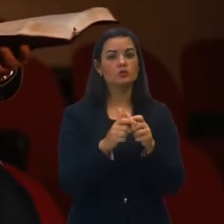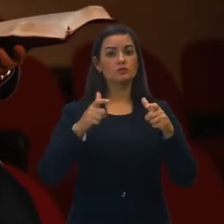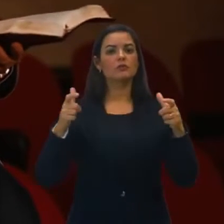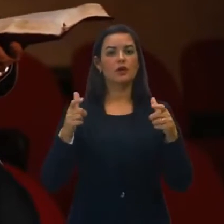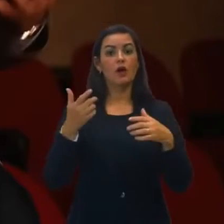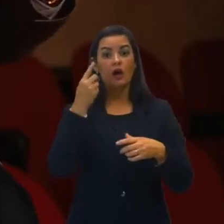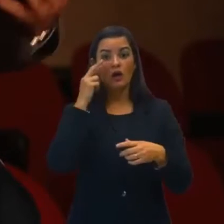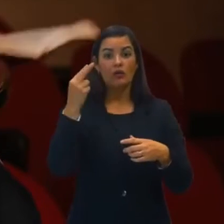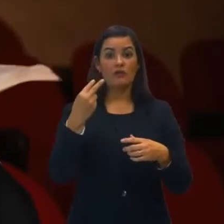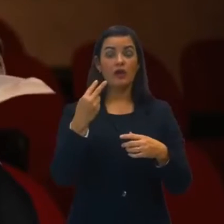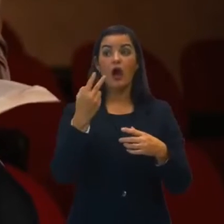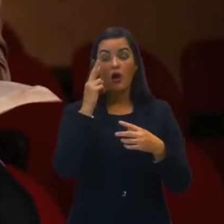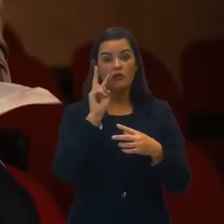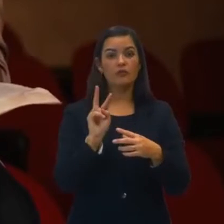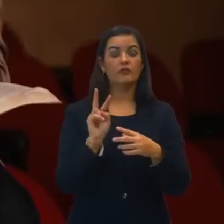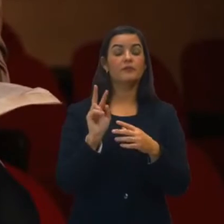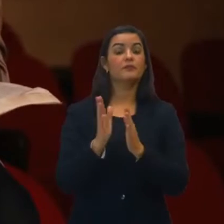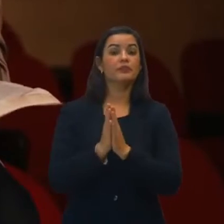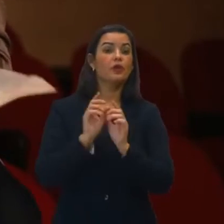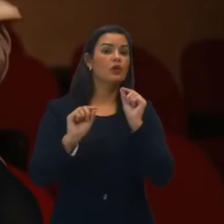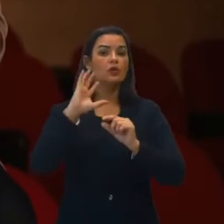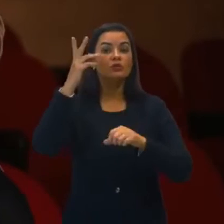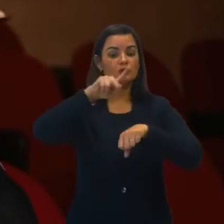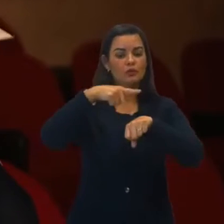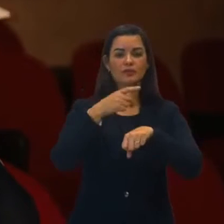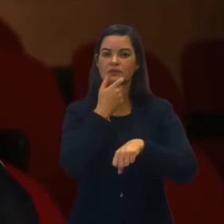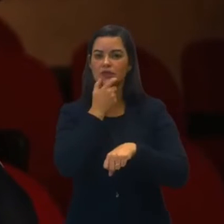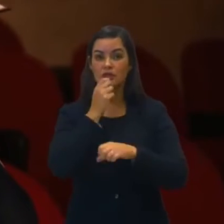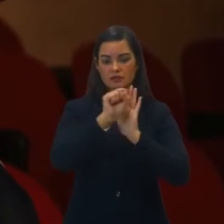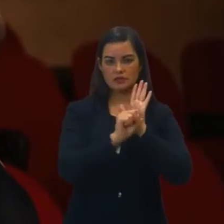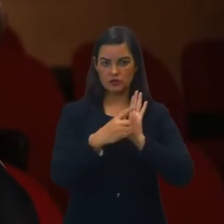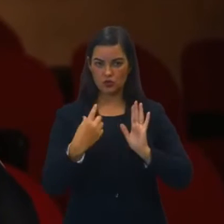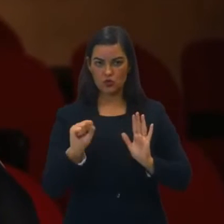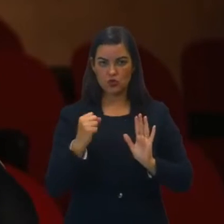aconteceu na Inglaterra no século XVIII, quando aqueles estudantes